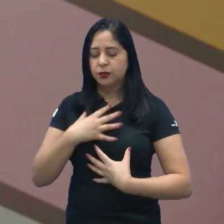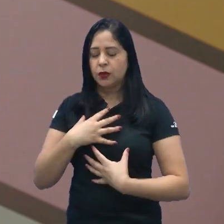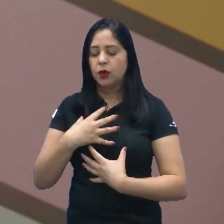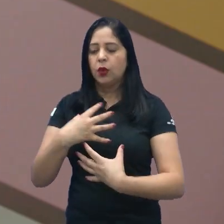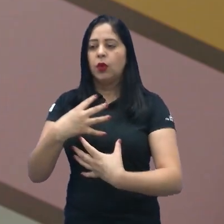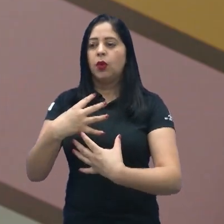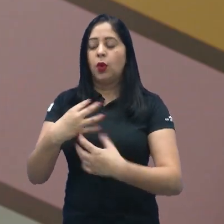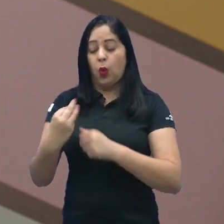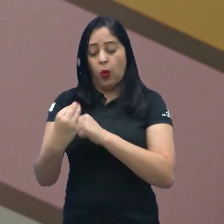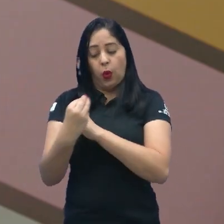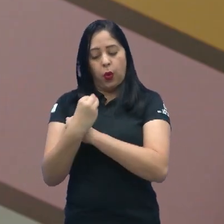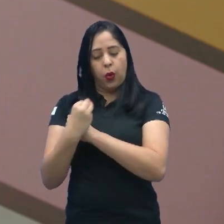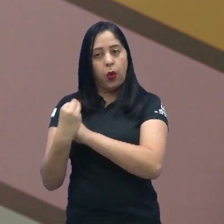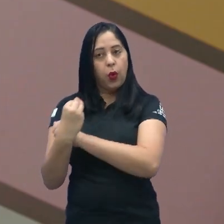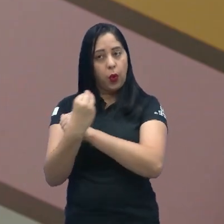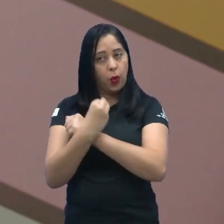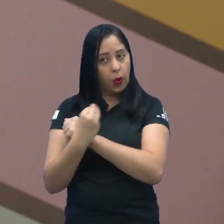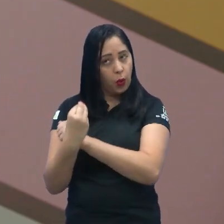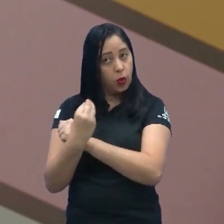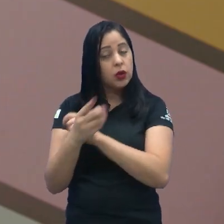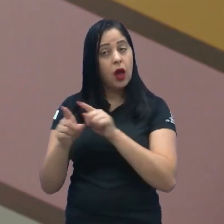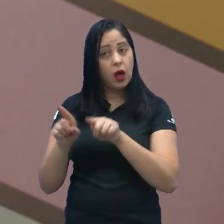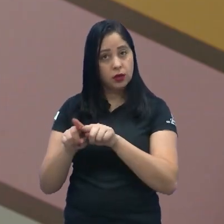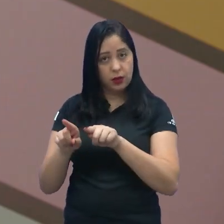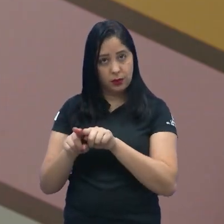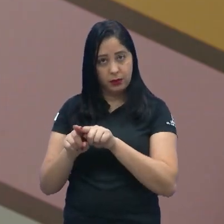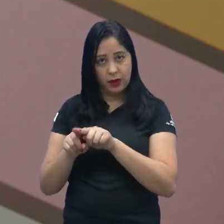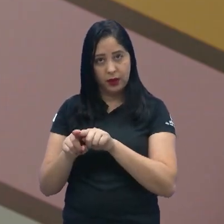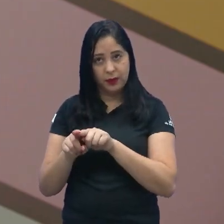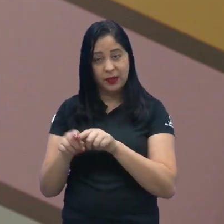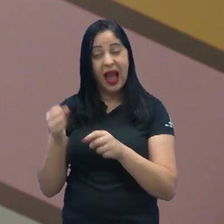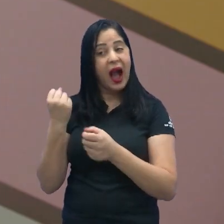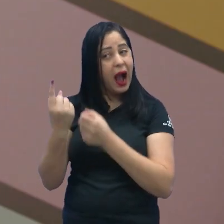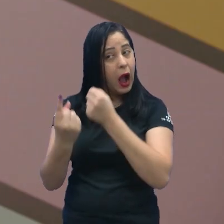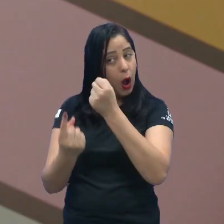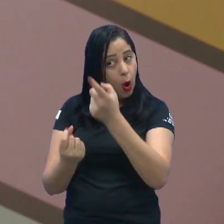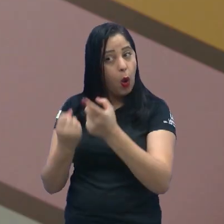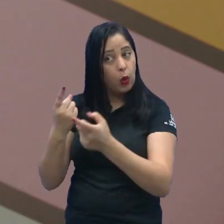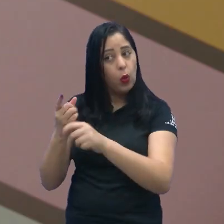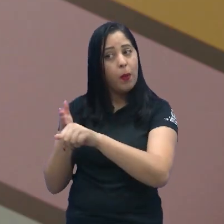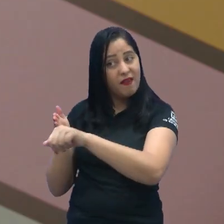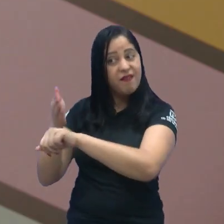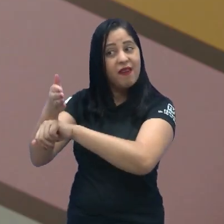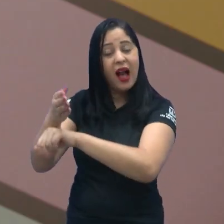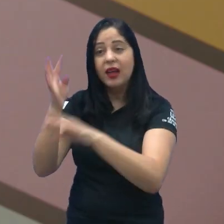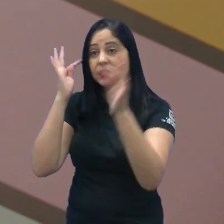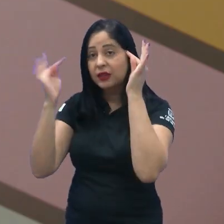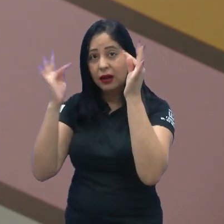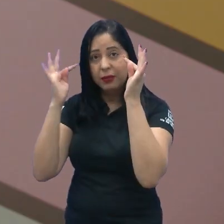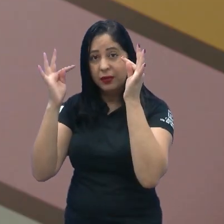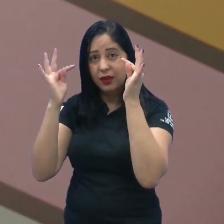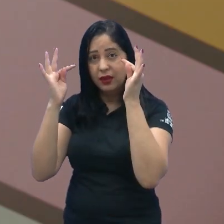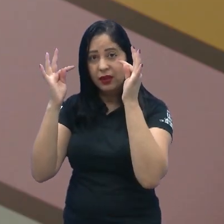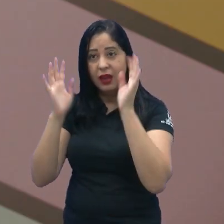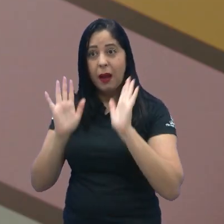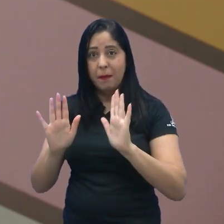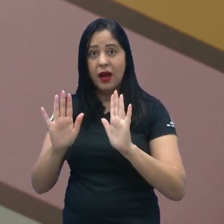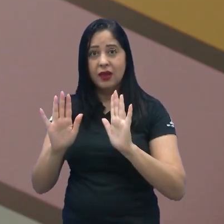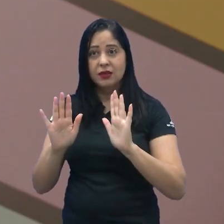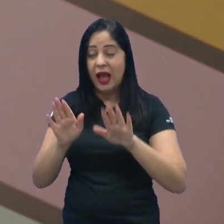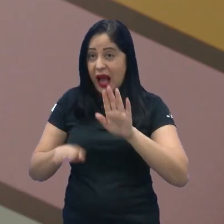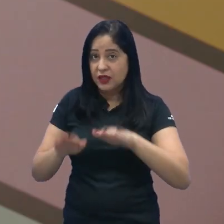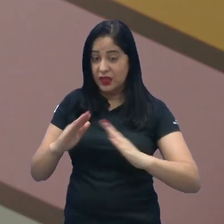Então, assim, muitas pessoas conseguem buscar uma terapia, mas muitas vezes não. Mas ali dentro de casa